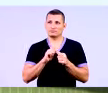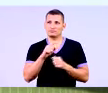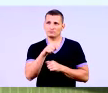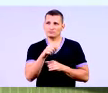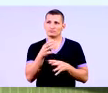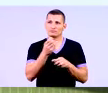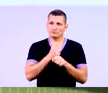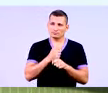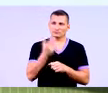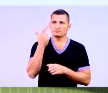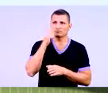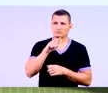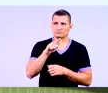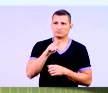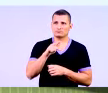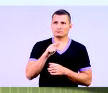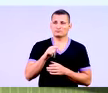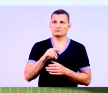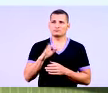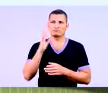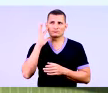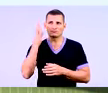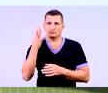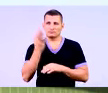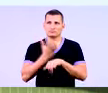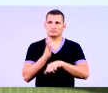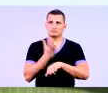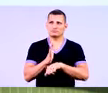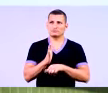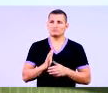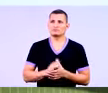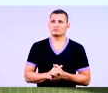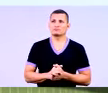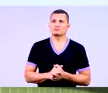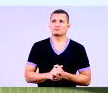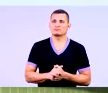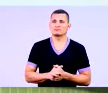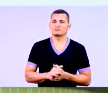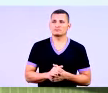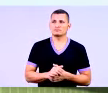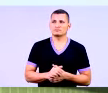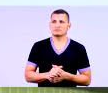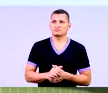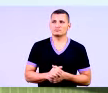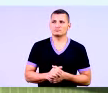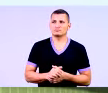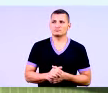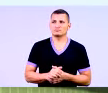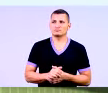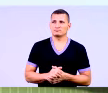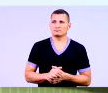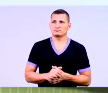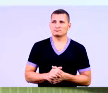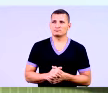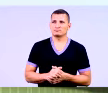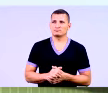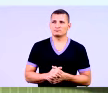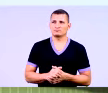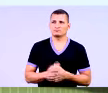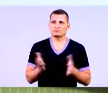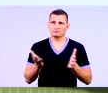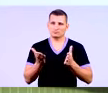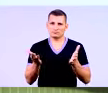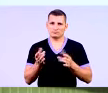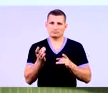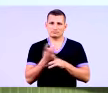de cálculo aqui pra conseguir realizar a minha actividade bom dessa forma a gente encerra